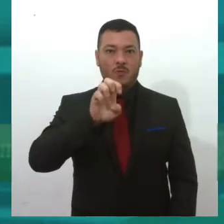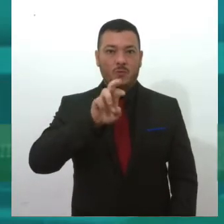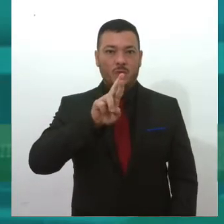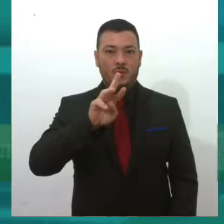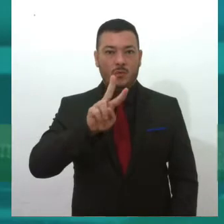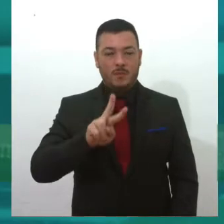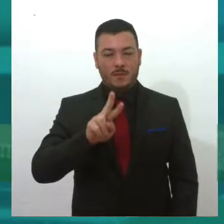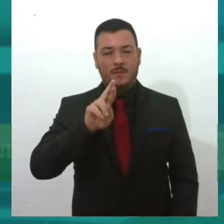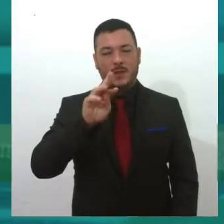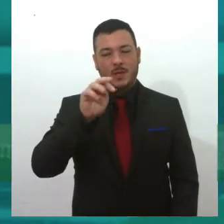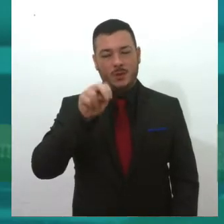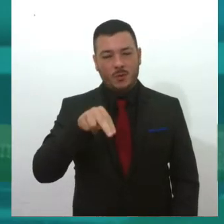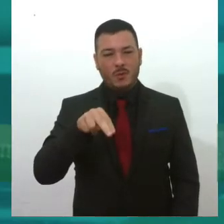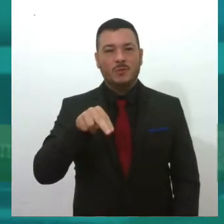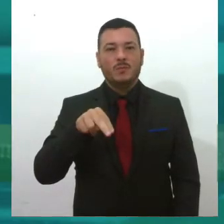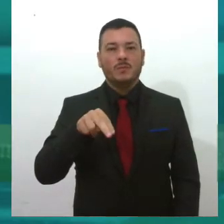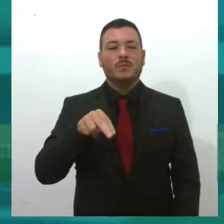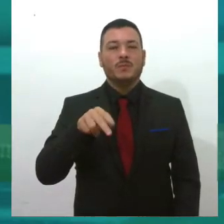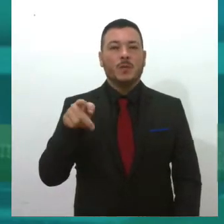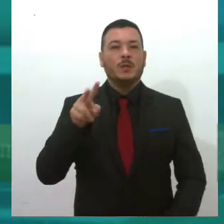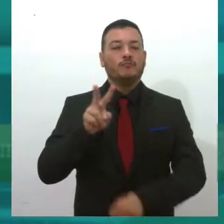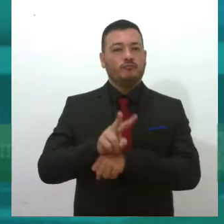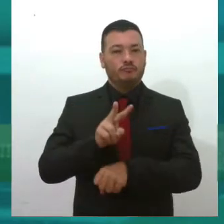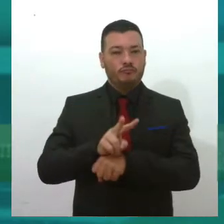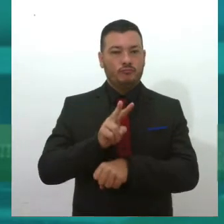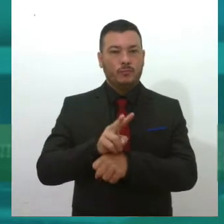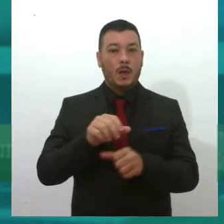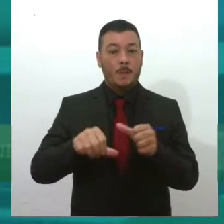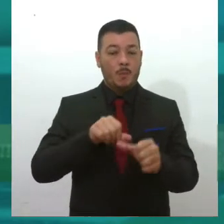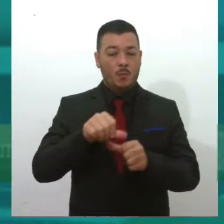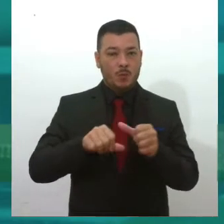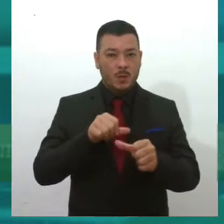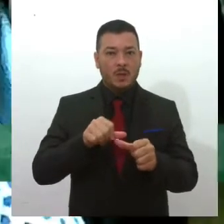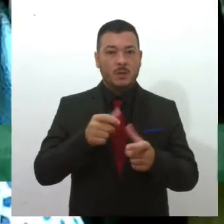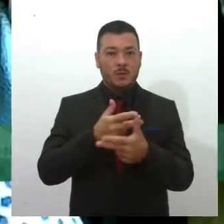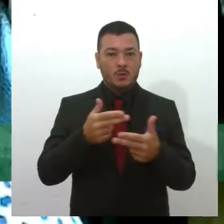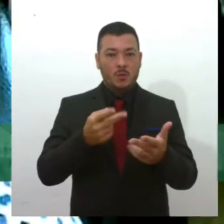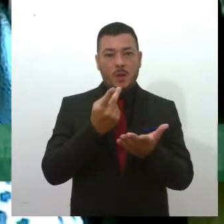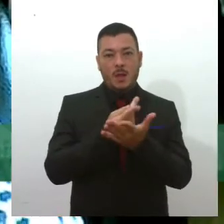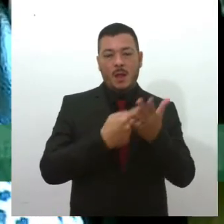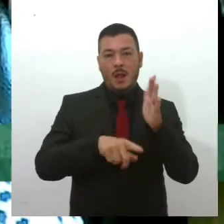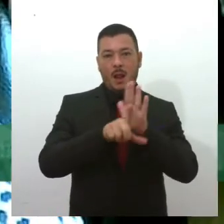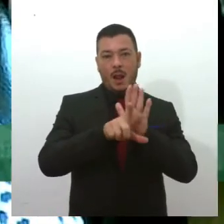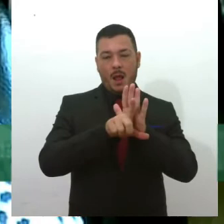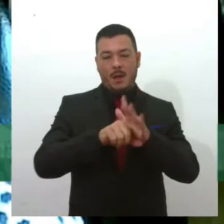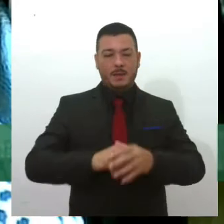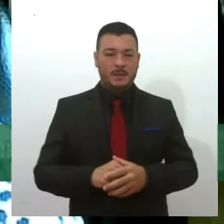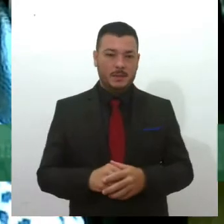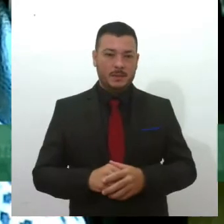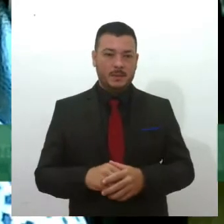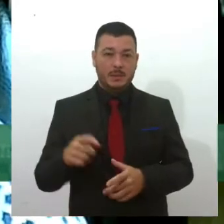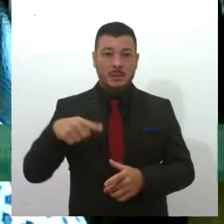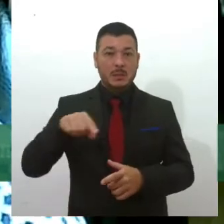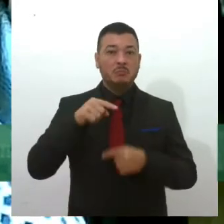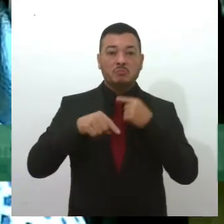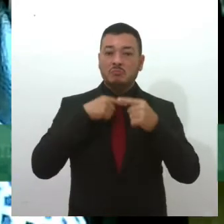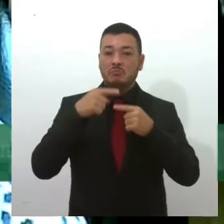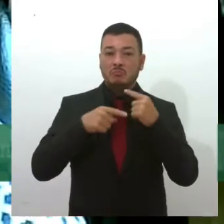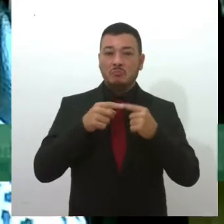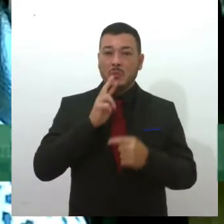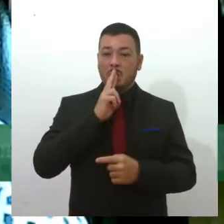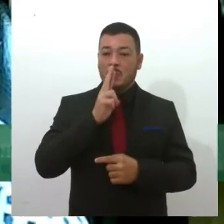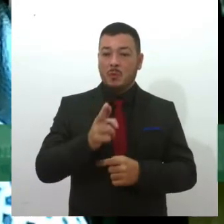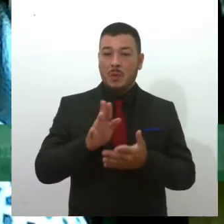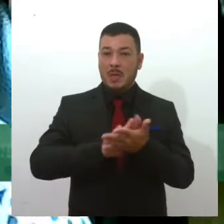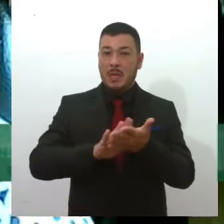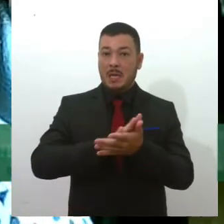PDT, e que estavam defendendo as mudanças, os retrocessos na lei de improbidade. E eles não conseguiram apresentar um único argumento. A